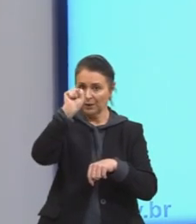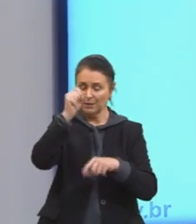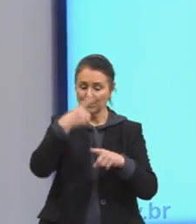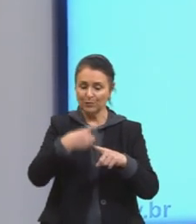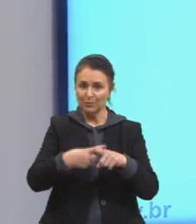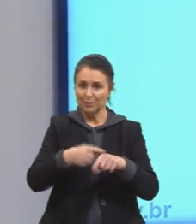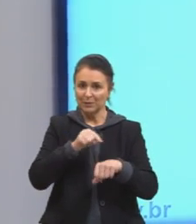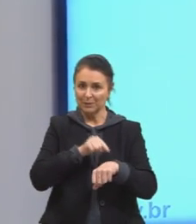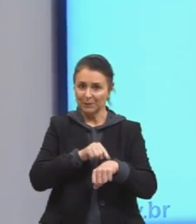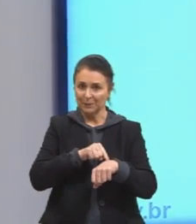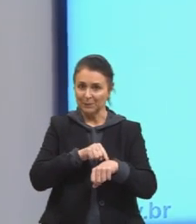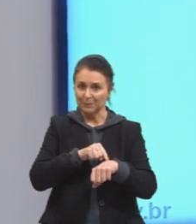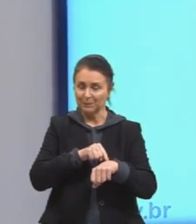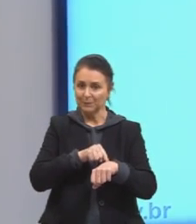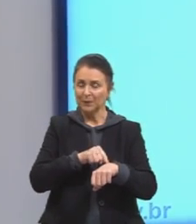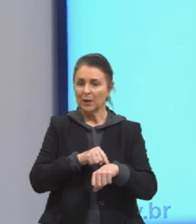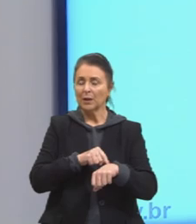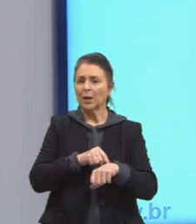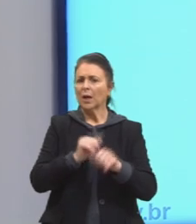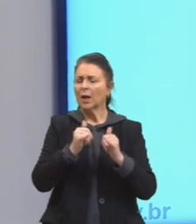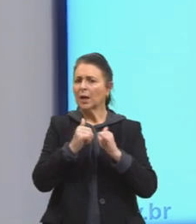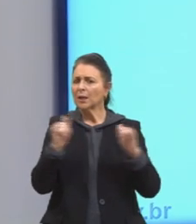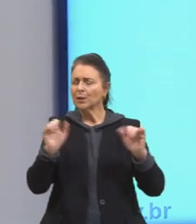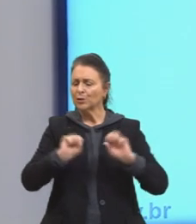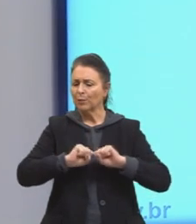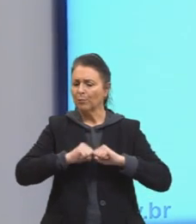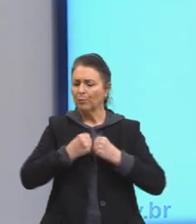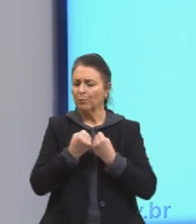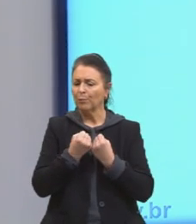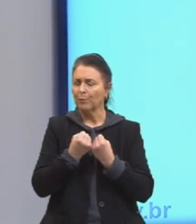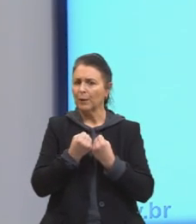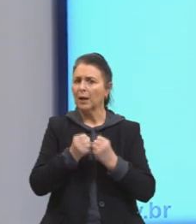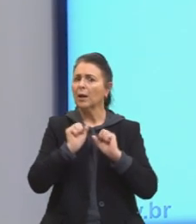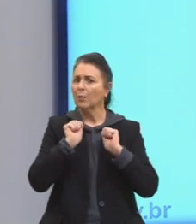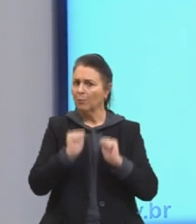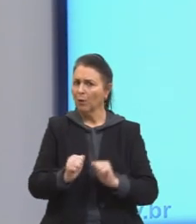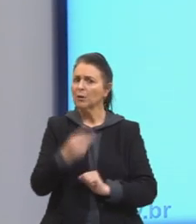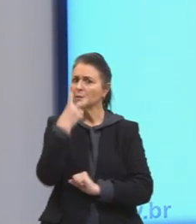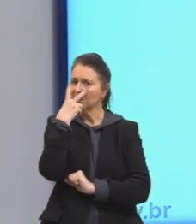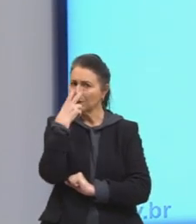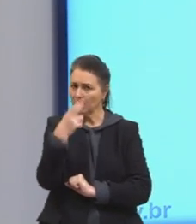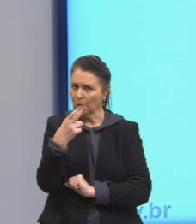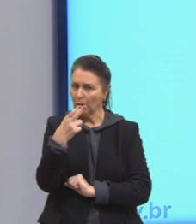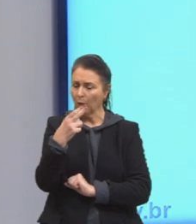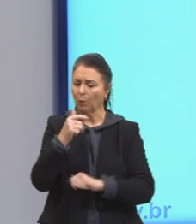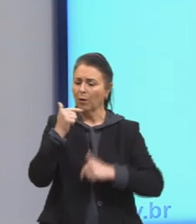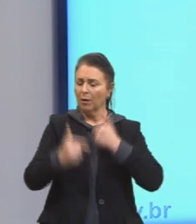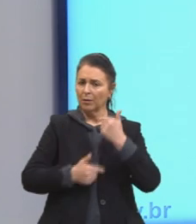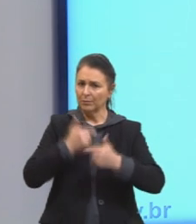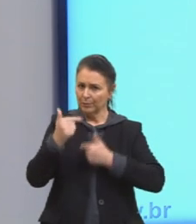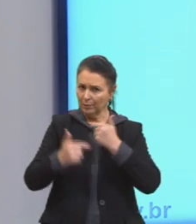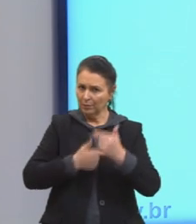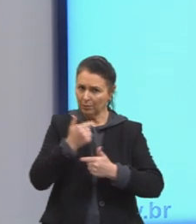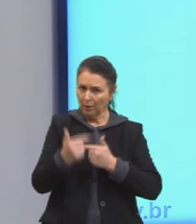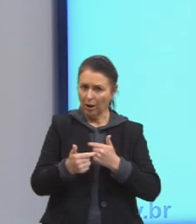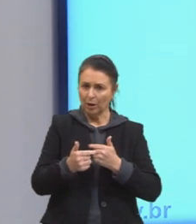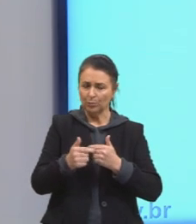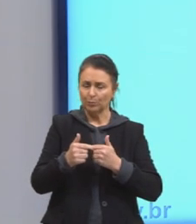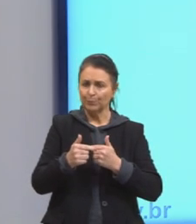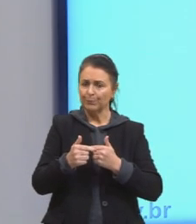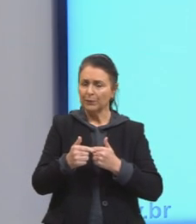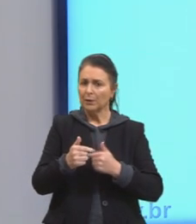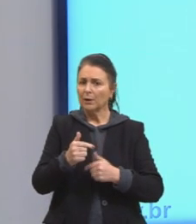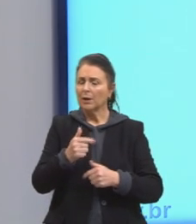quando a como a gente sabe né que a energia ela pode ser igual a ou trabalho em certos casos